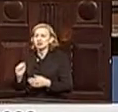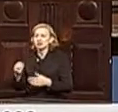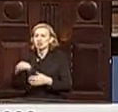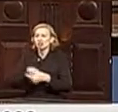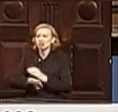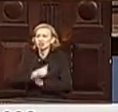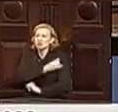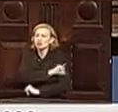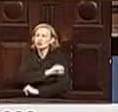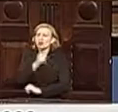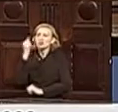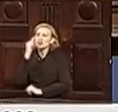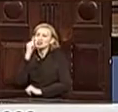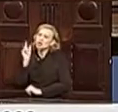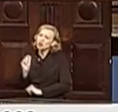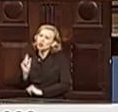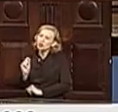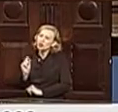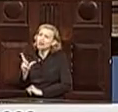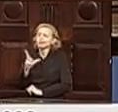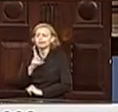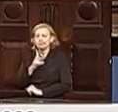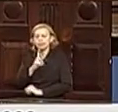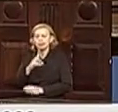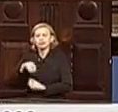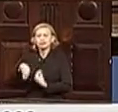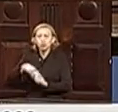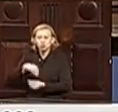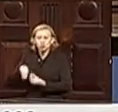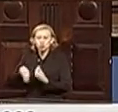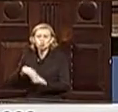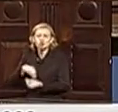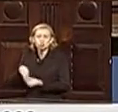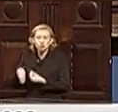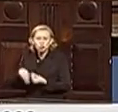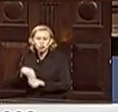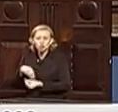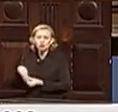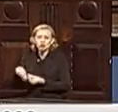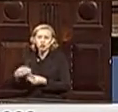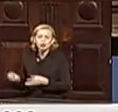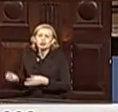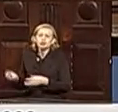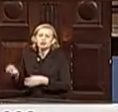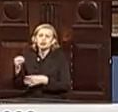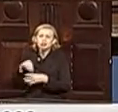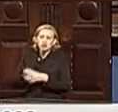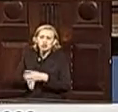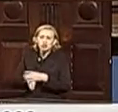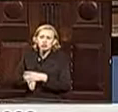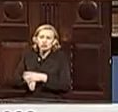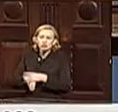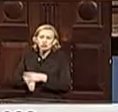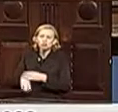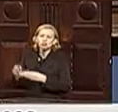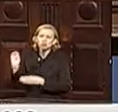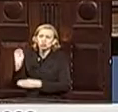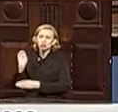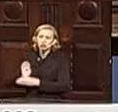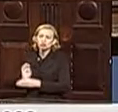que exista realmente envolvimento dentro da própria máquina administrativa do